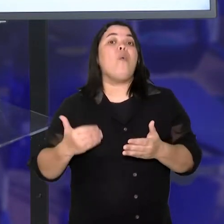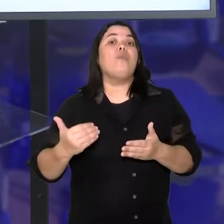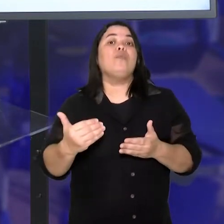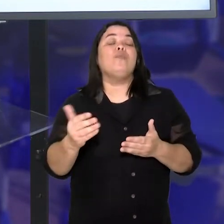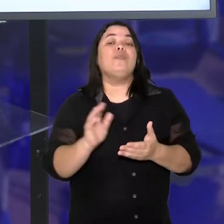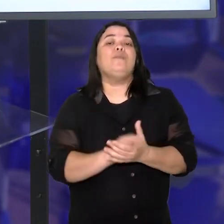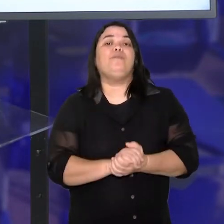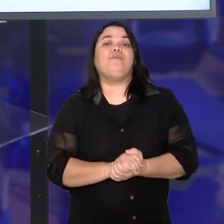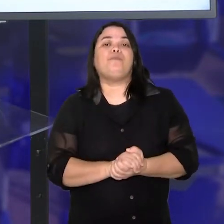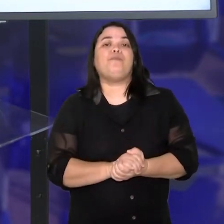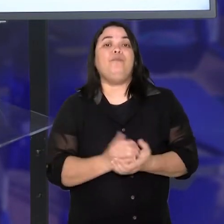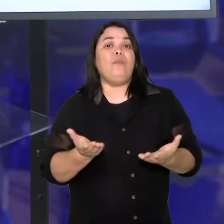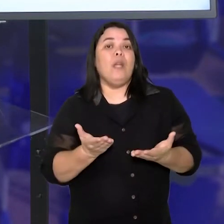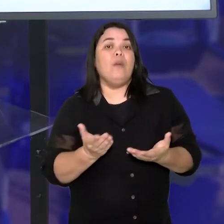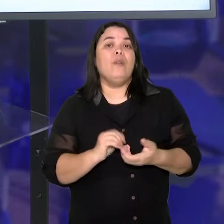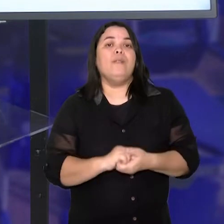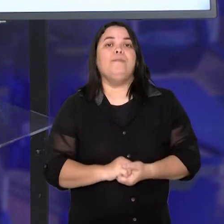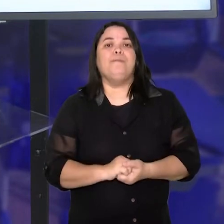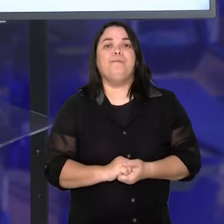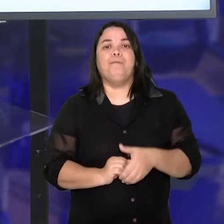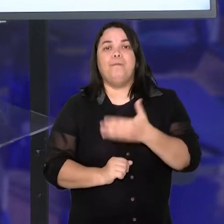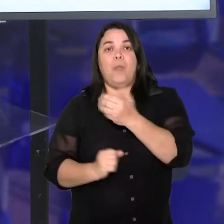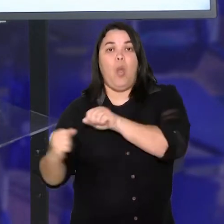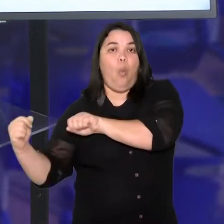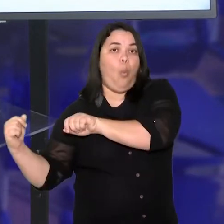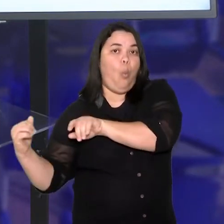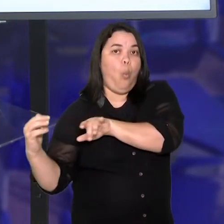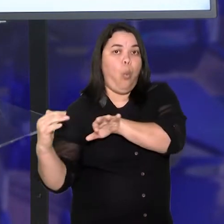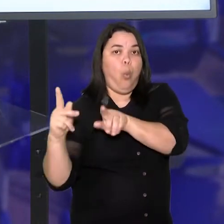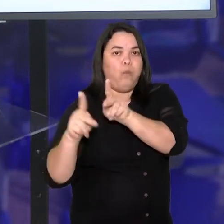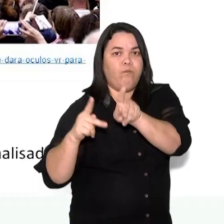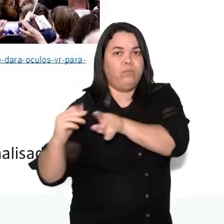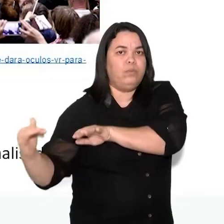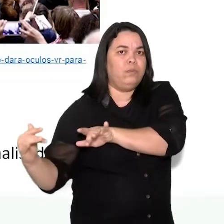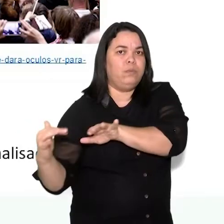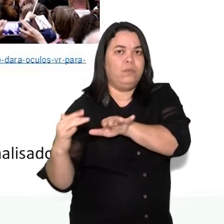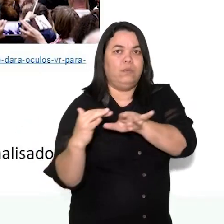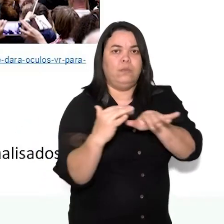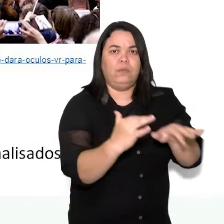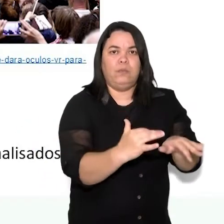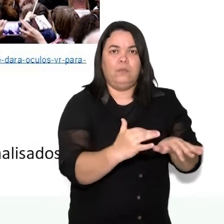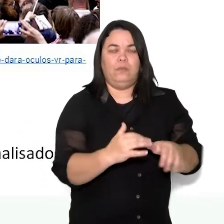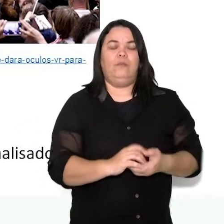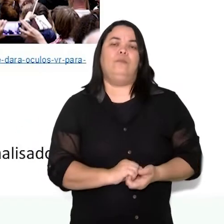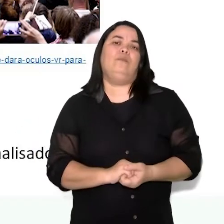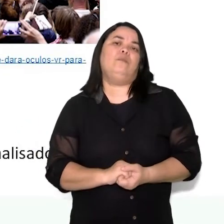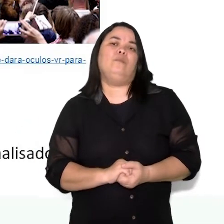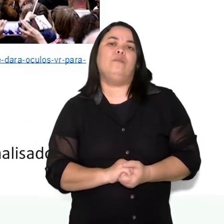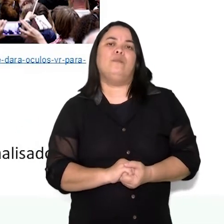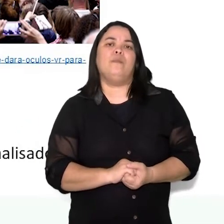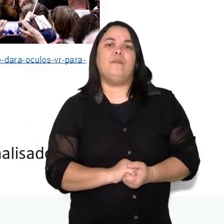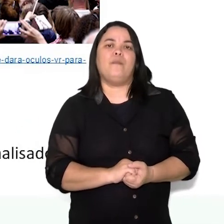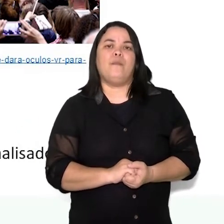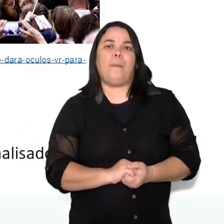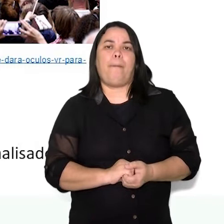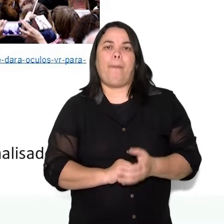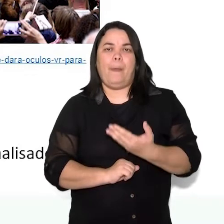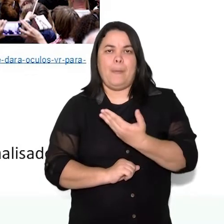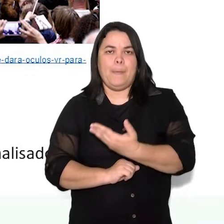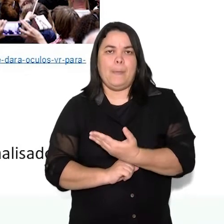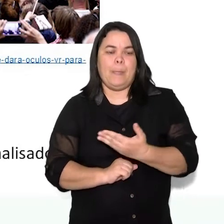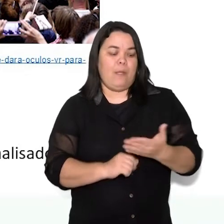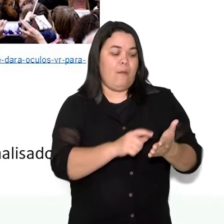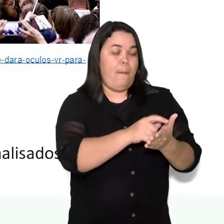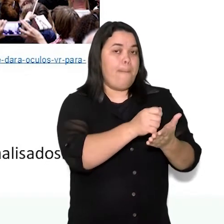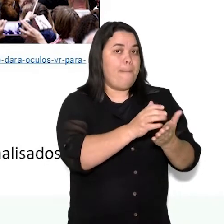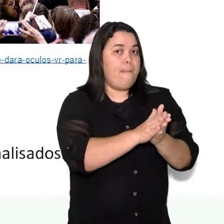atividade aí, nós vamos para essa parte que fala dos fluxos populacionais. Olha o terceiro passo, ó, dessa segunda parte da tua apostila,